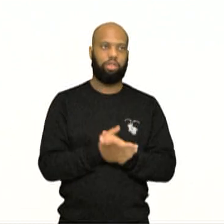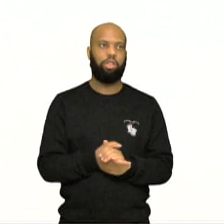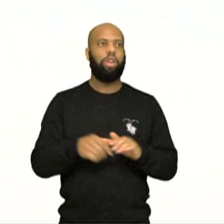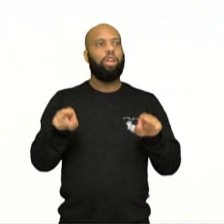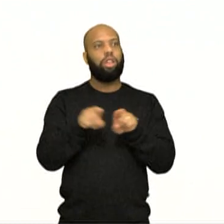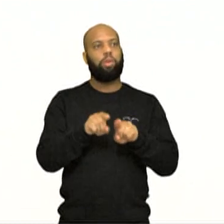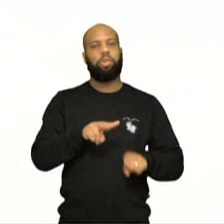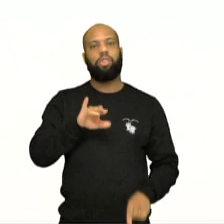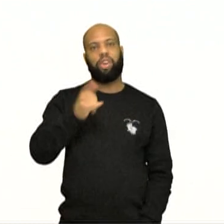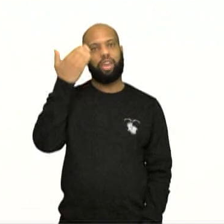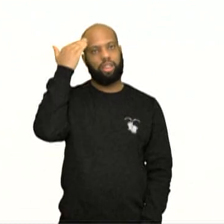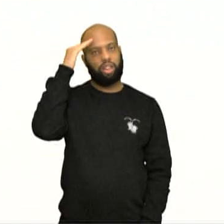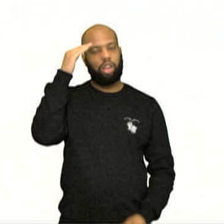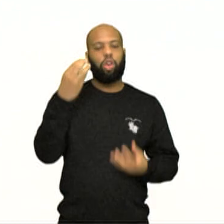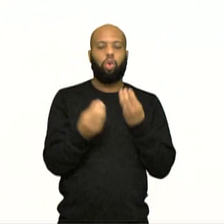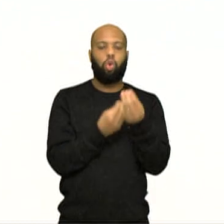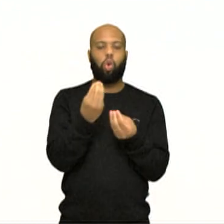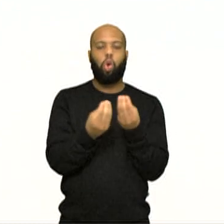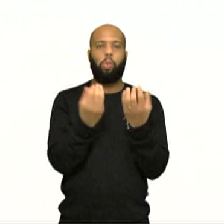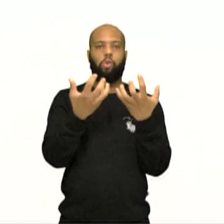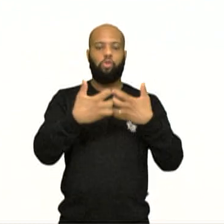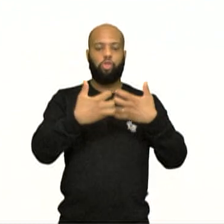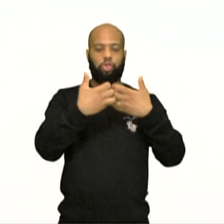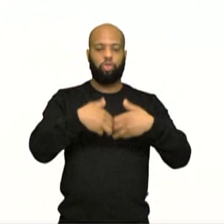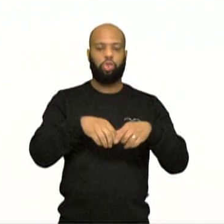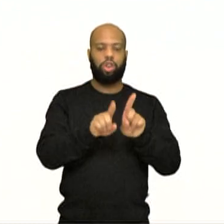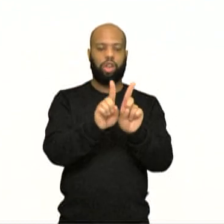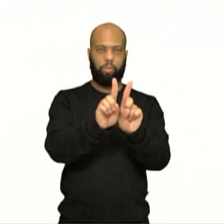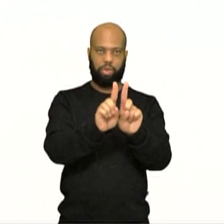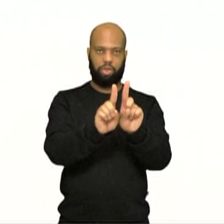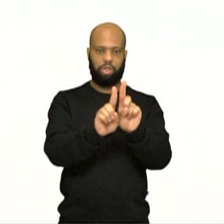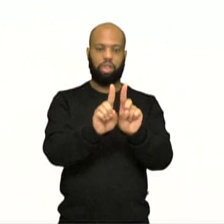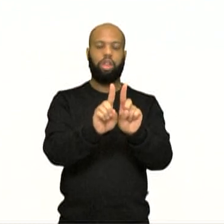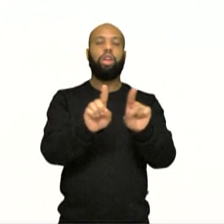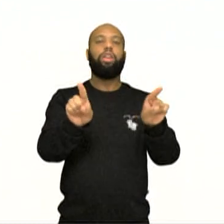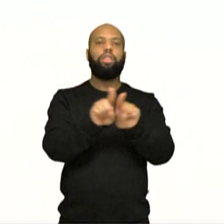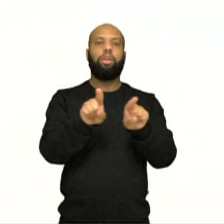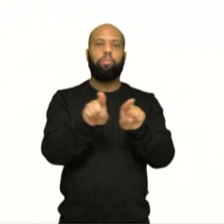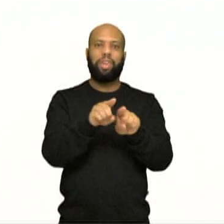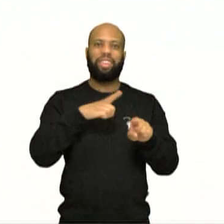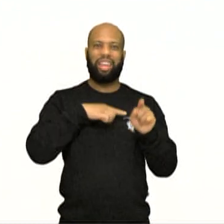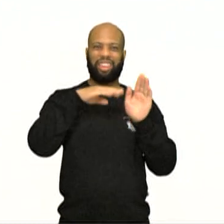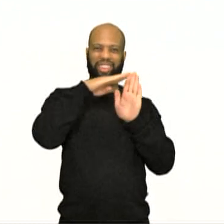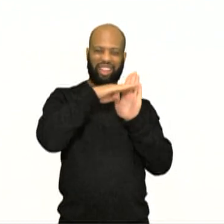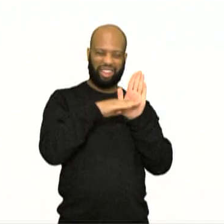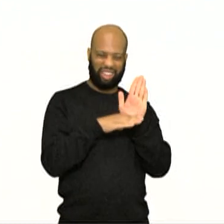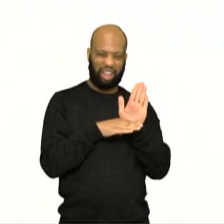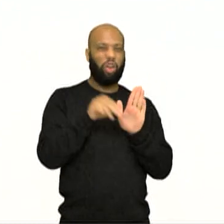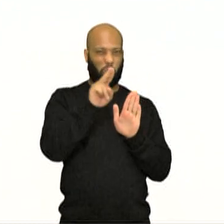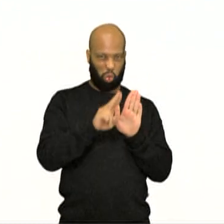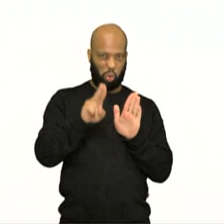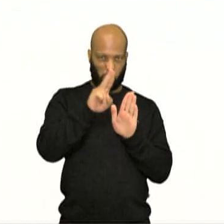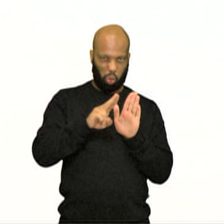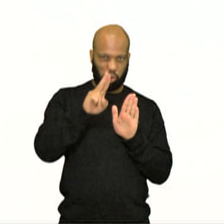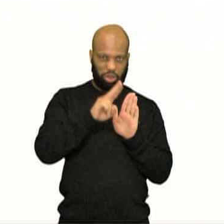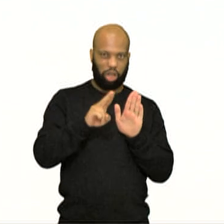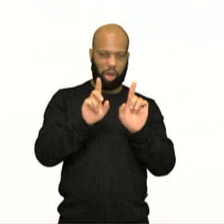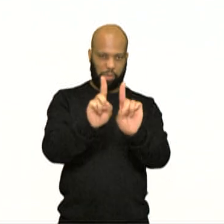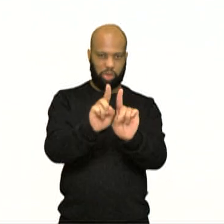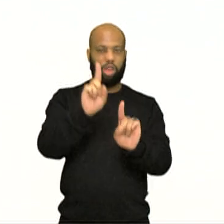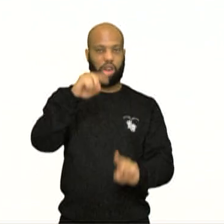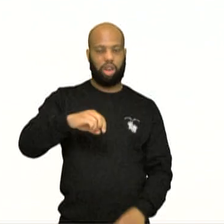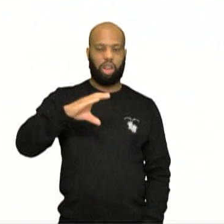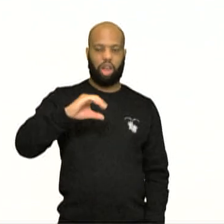o funcionamento do capacitor. Capacitância, que é a propriedade que o capacitor utiliza, a propriedade física é a